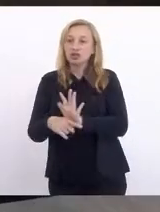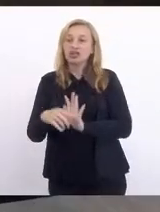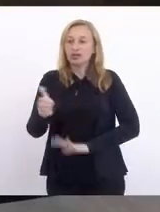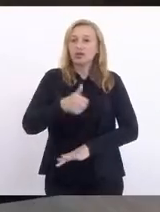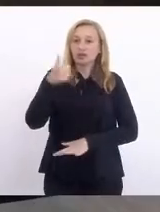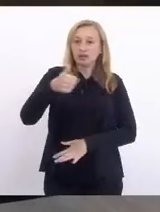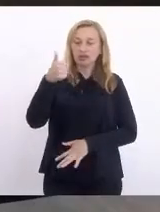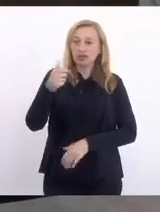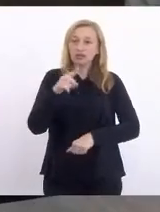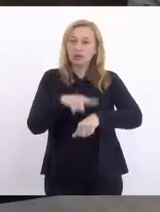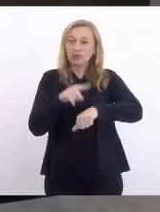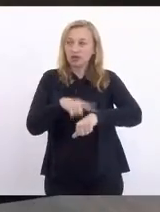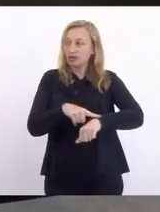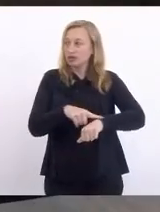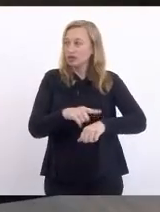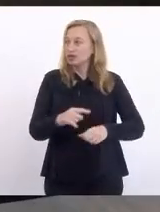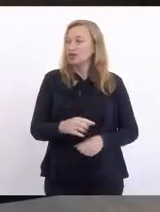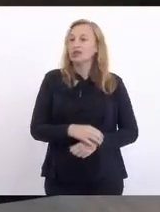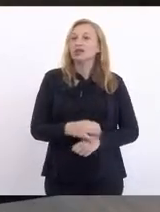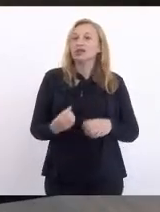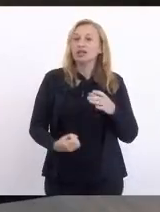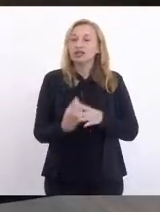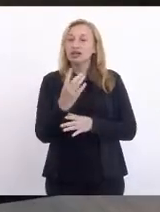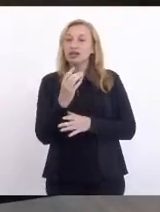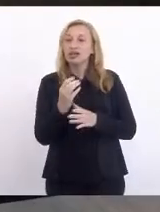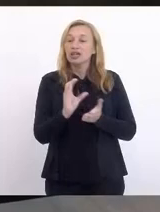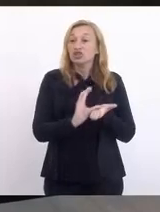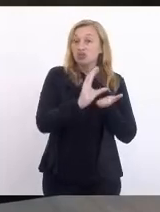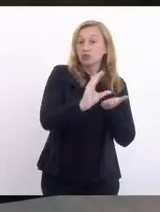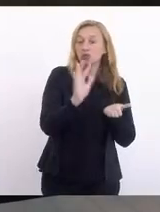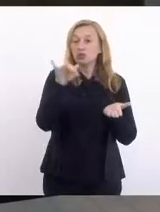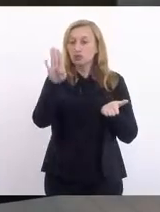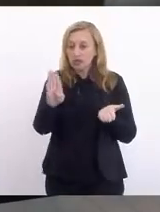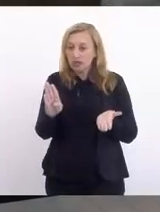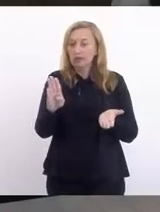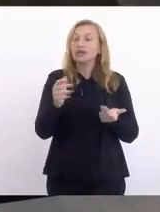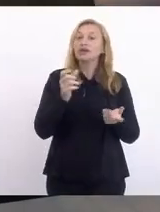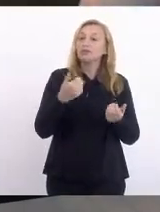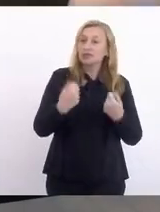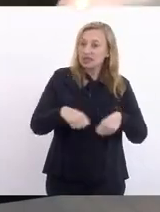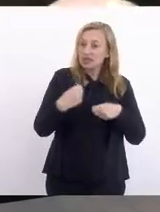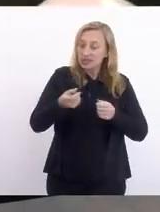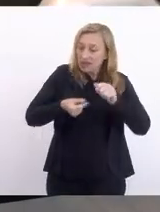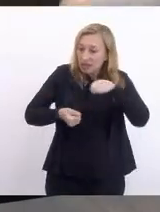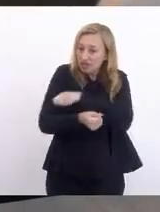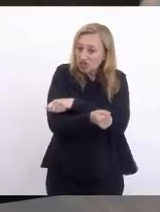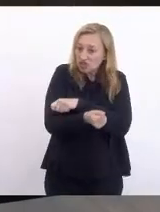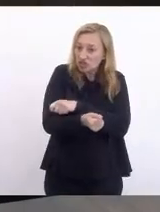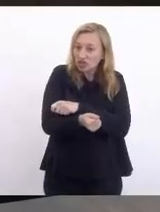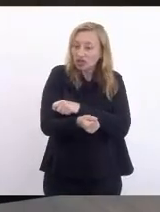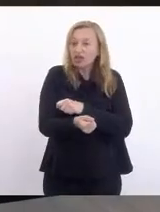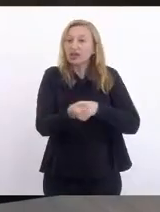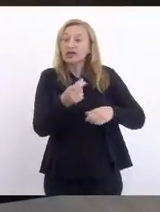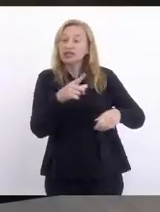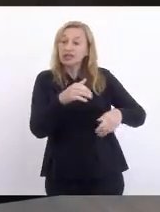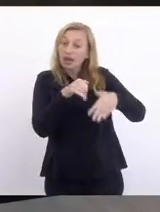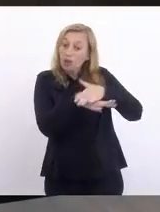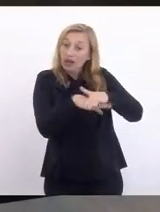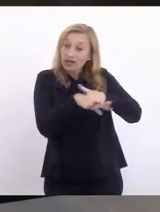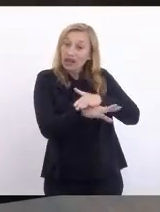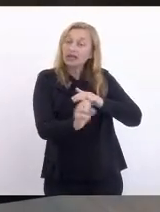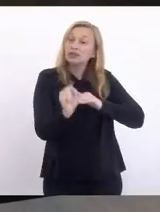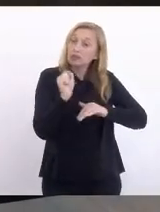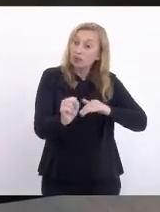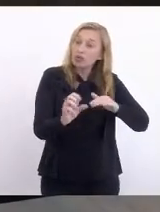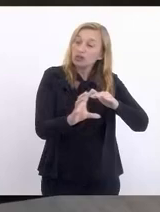momento é que diz respeito a recursos do fundeb são recursos que o governo tem que investir que estão sobrando em caixa e que